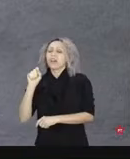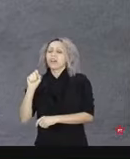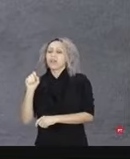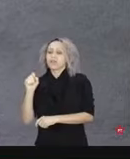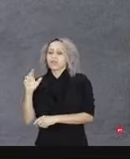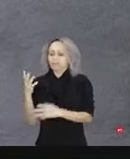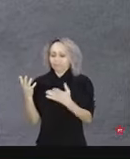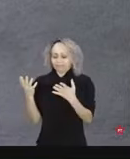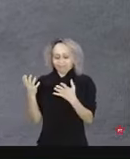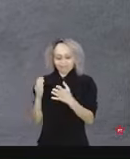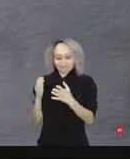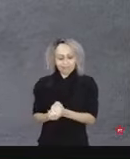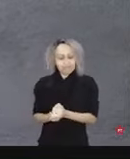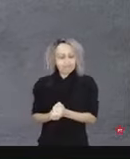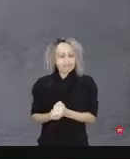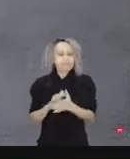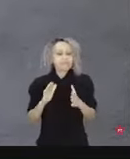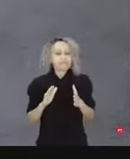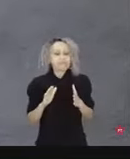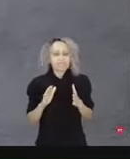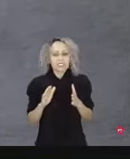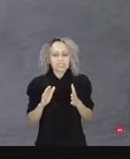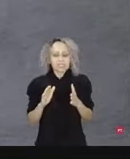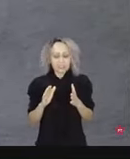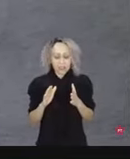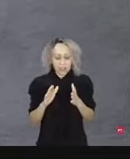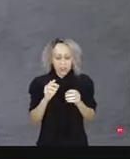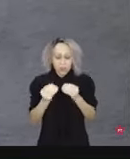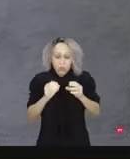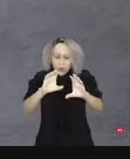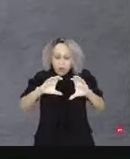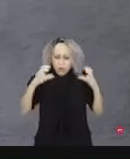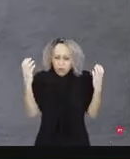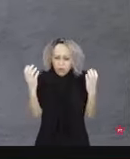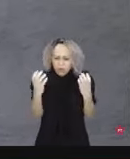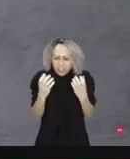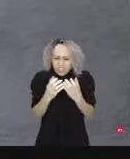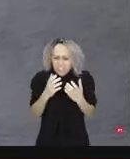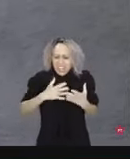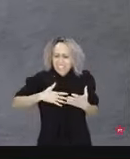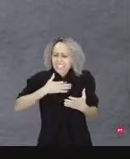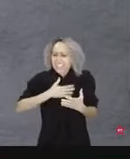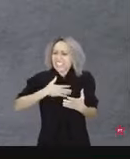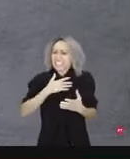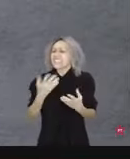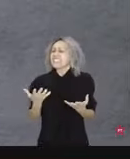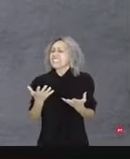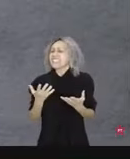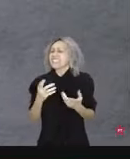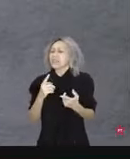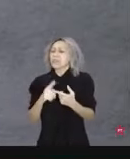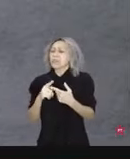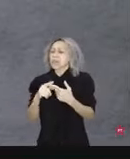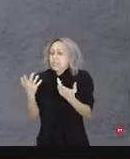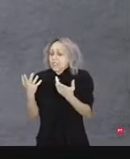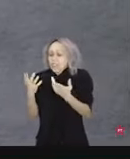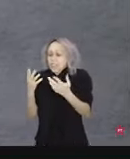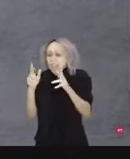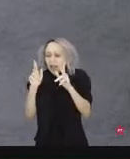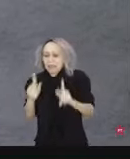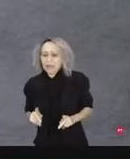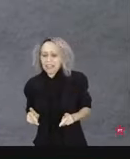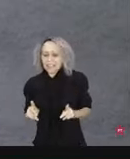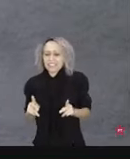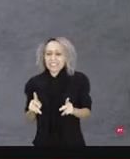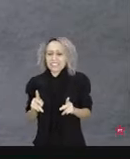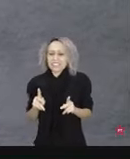criação de uma comunidade querida. A consequência da não violência é a redenção. A consequência da não violência